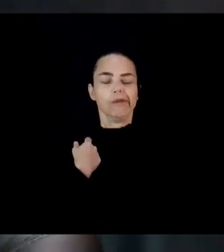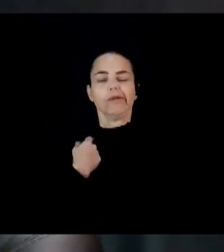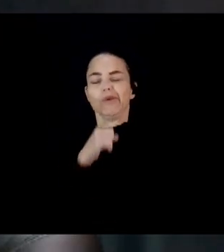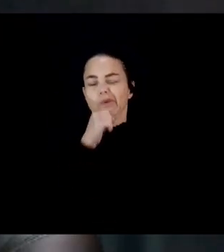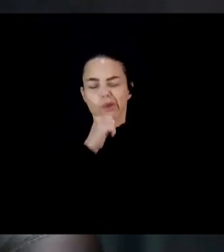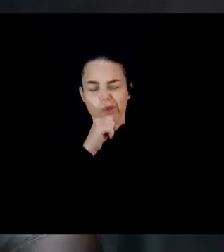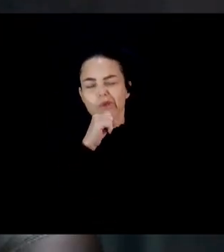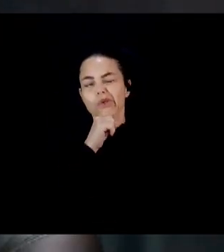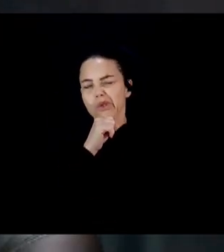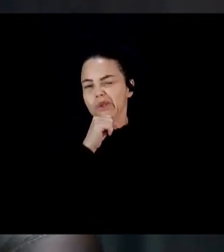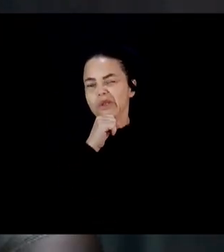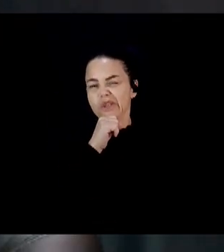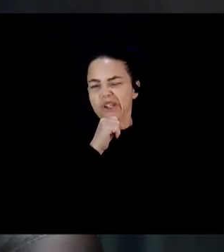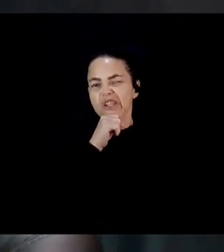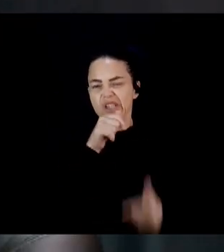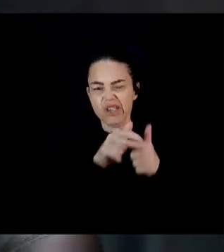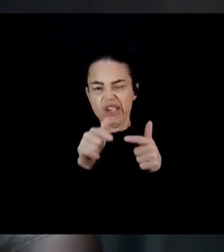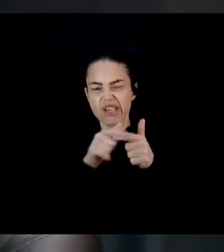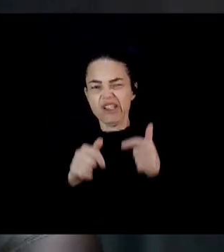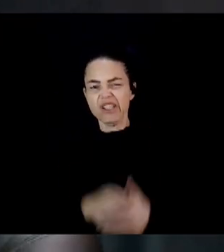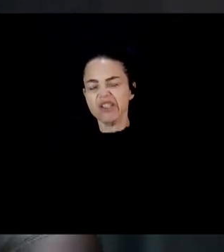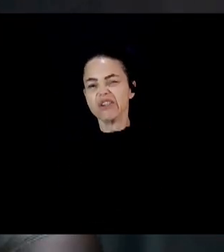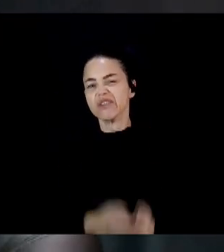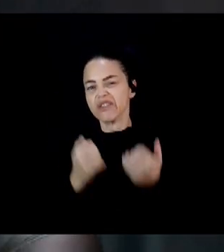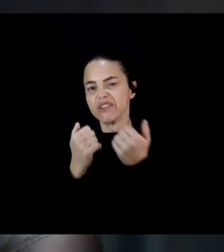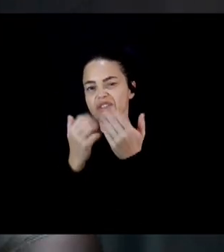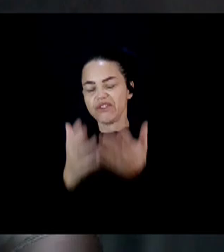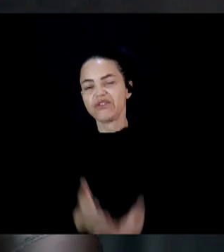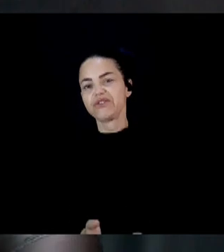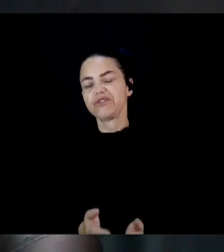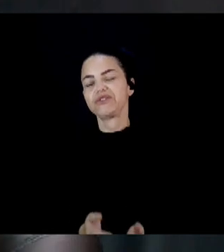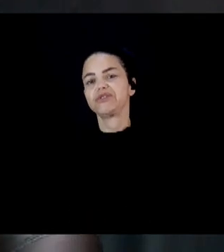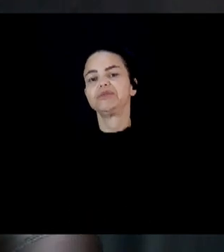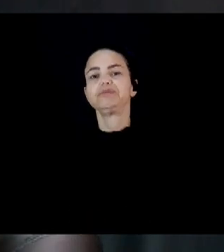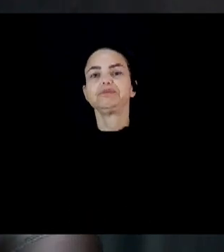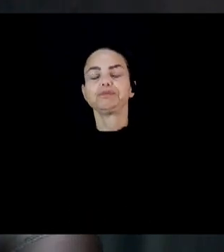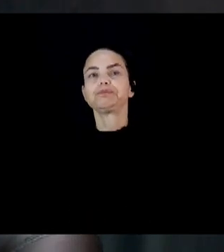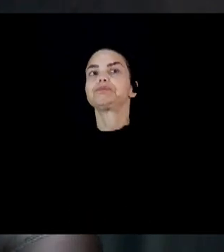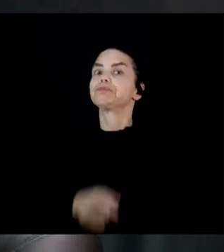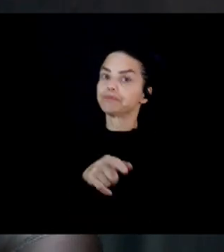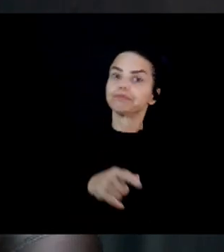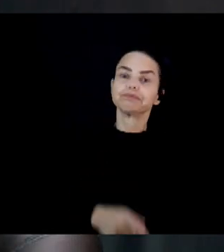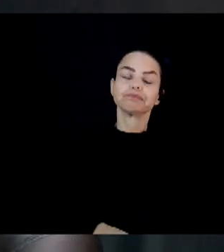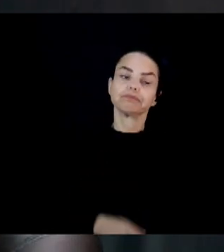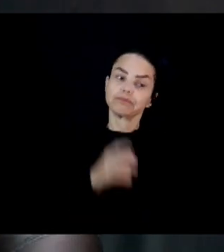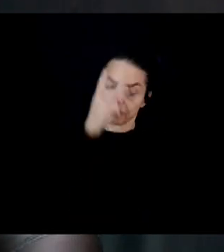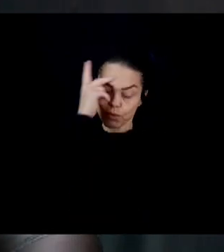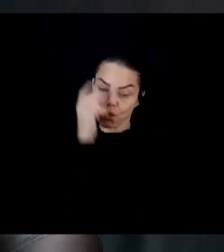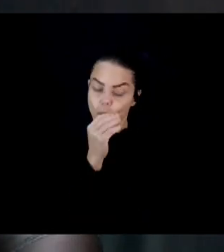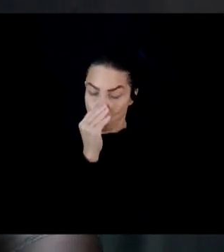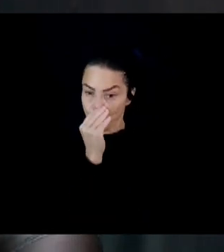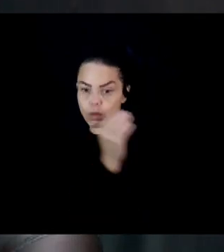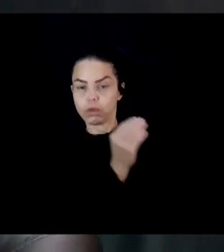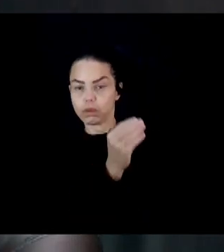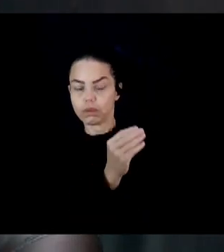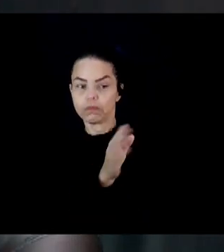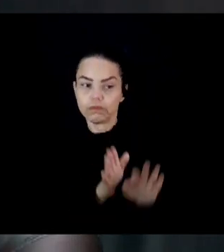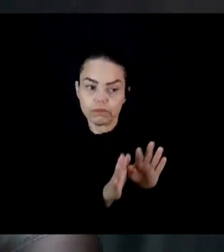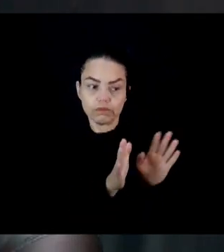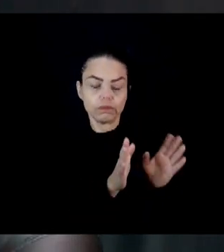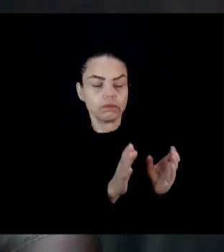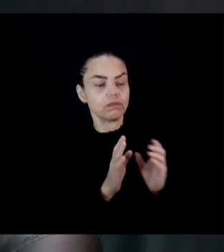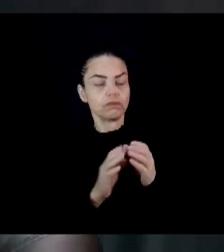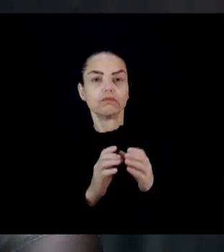conta de fatores externos, principalmente ao idadismo, essa pessoa é colocada de lado. E ao ser colocada de lado, ela não tem